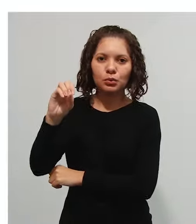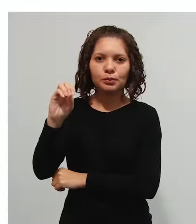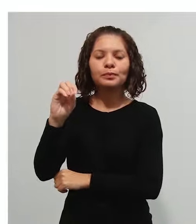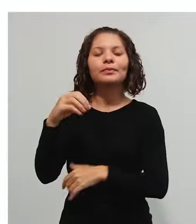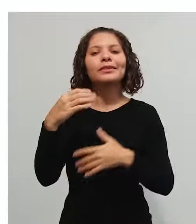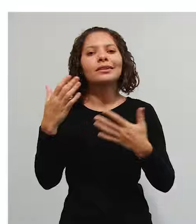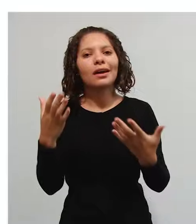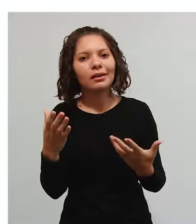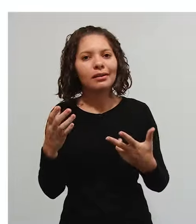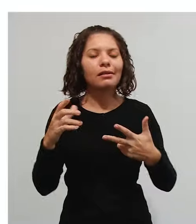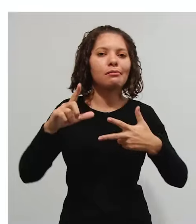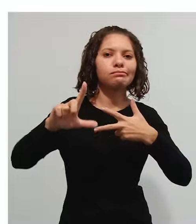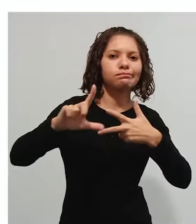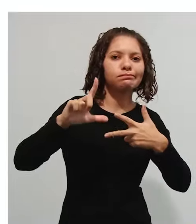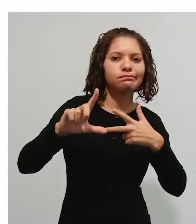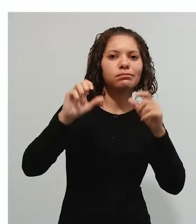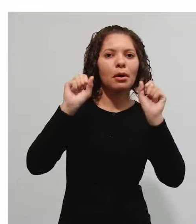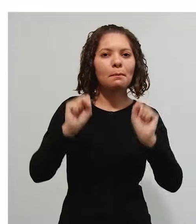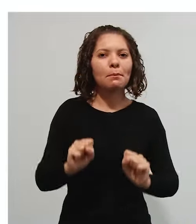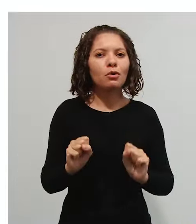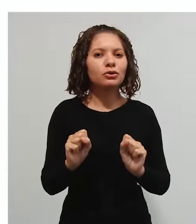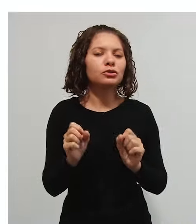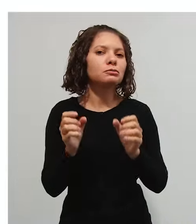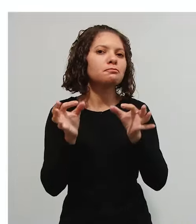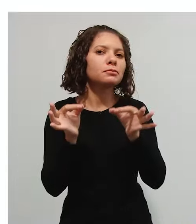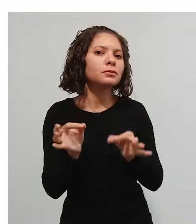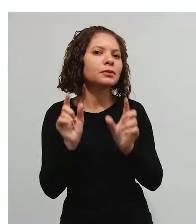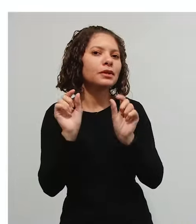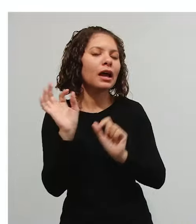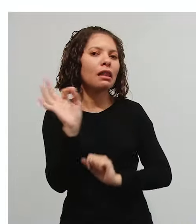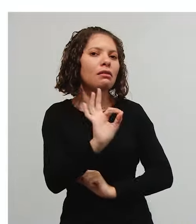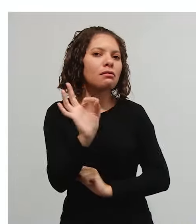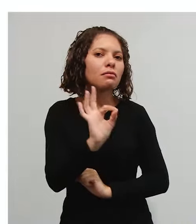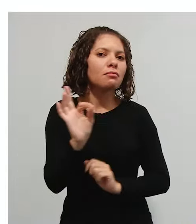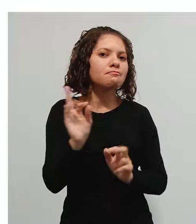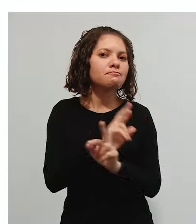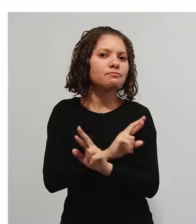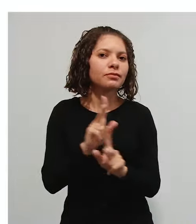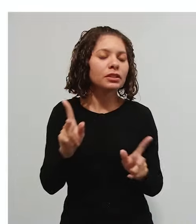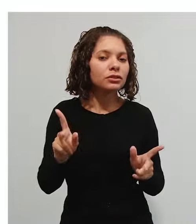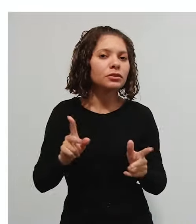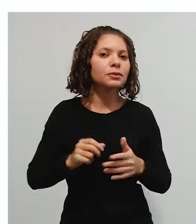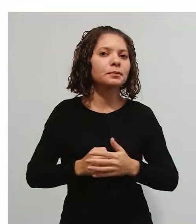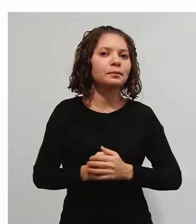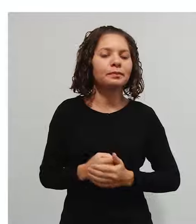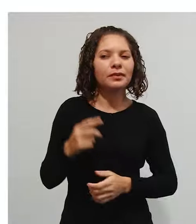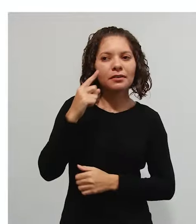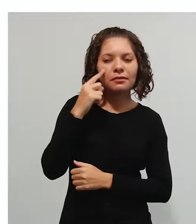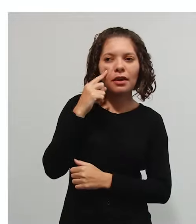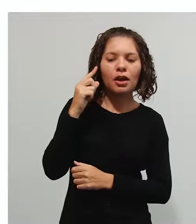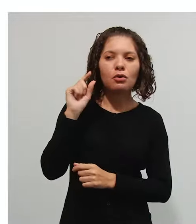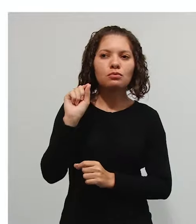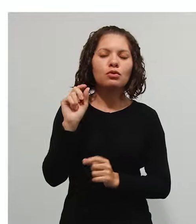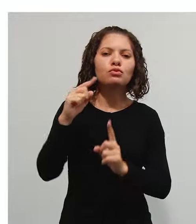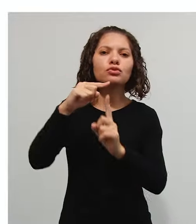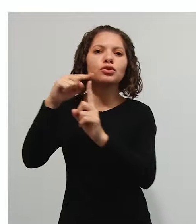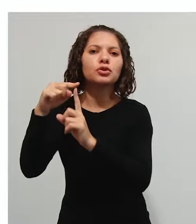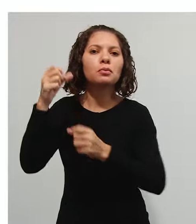pode definir alíquotas diferenciadas em razão do tipo tipo e utilização do veículo ali